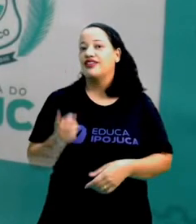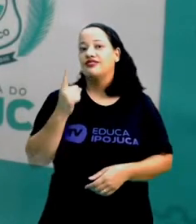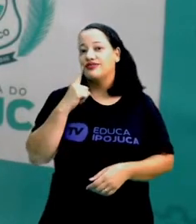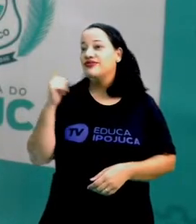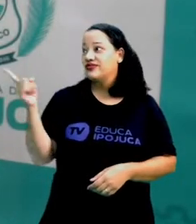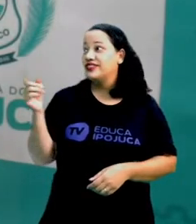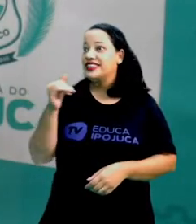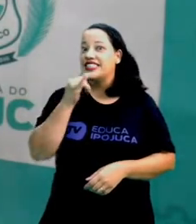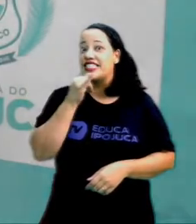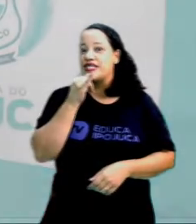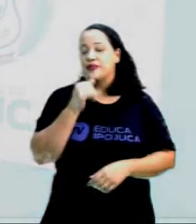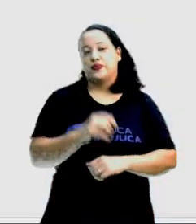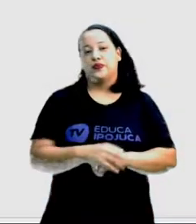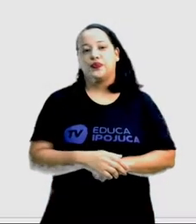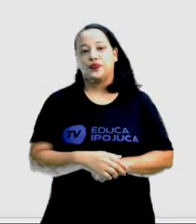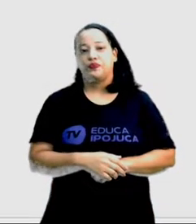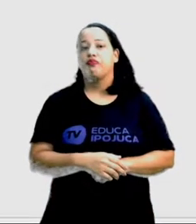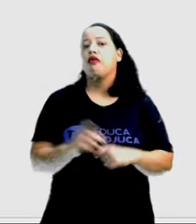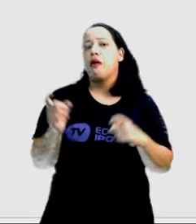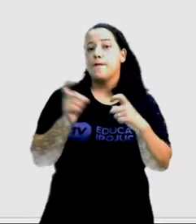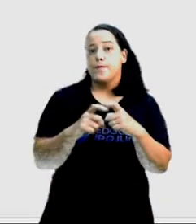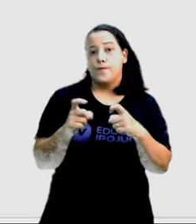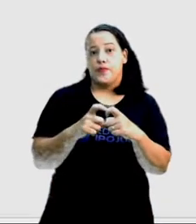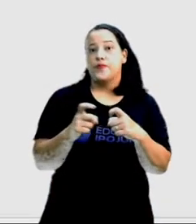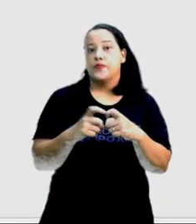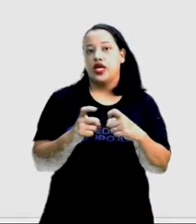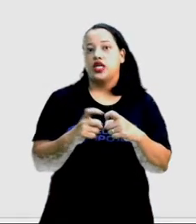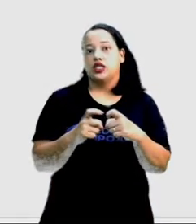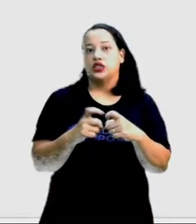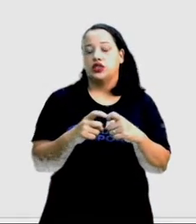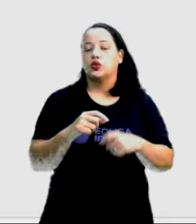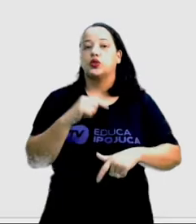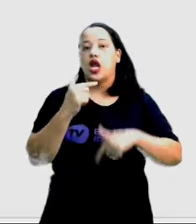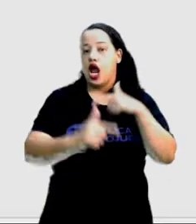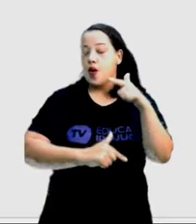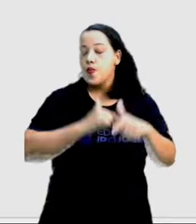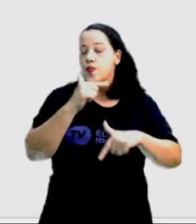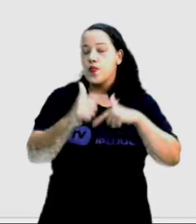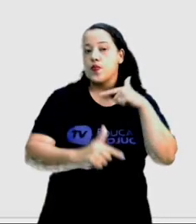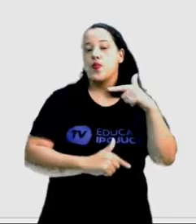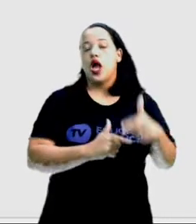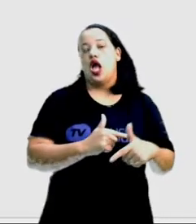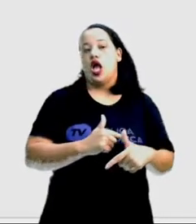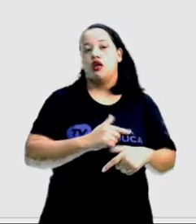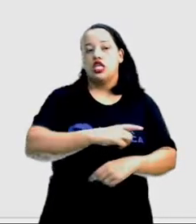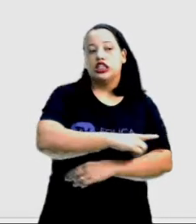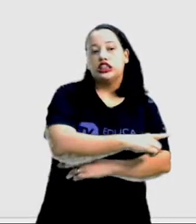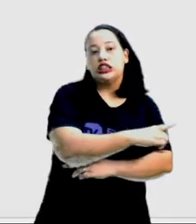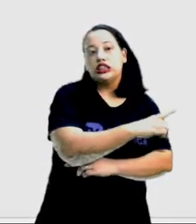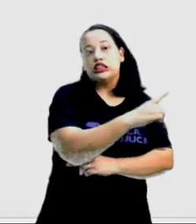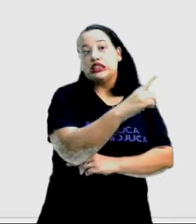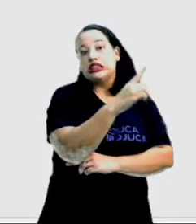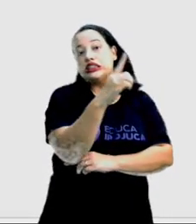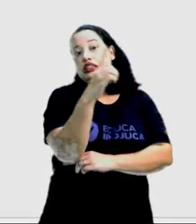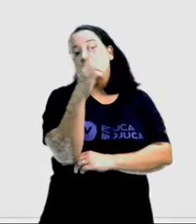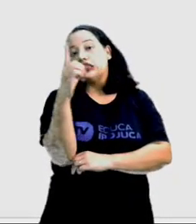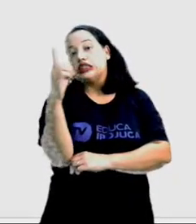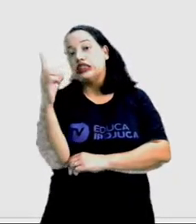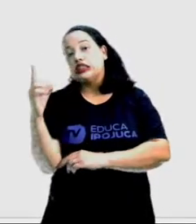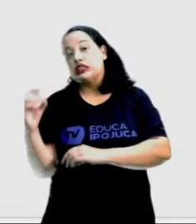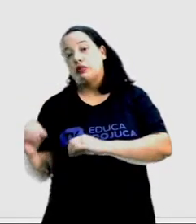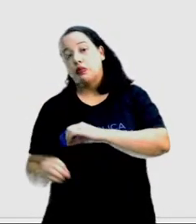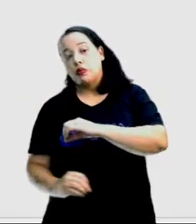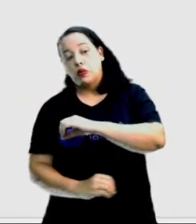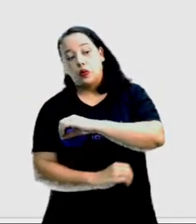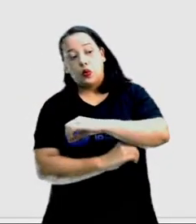exemplos. O médico, por exemplo, ele trabalha no período do dia, mas eles também trabalham no período